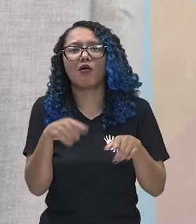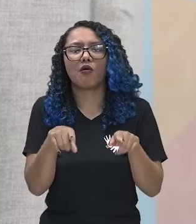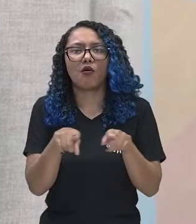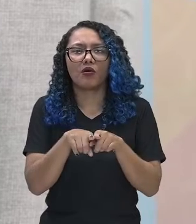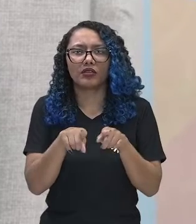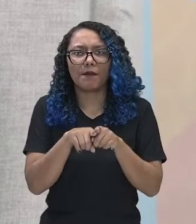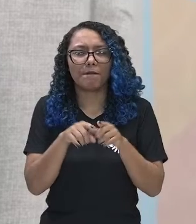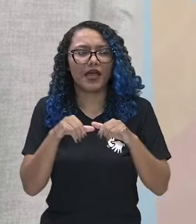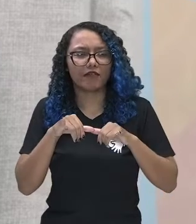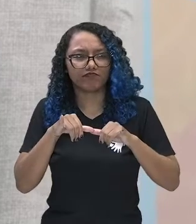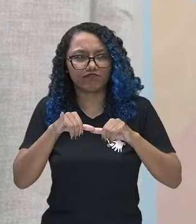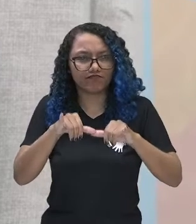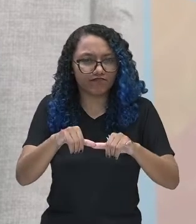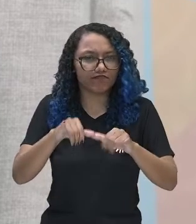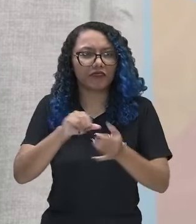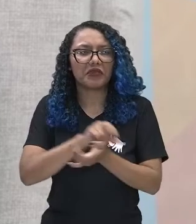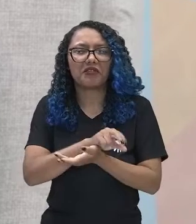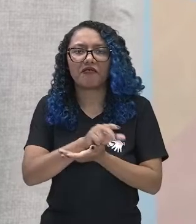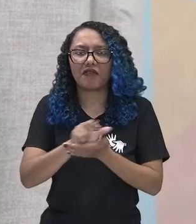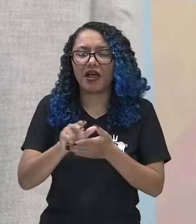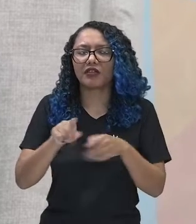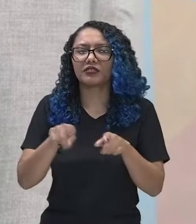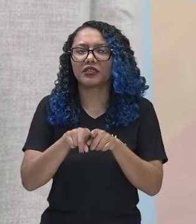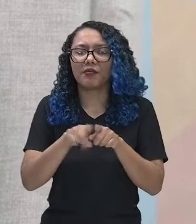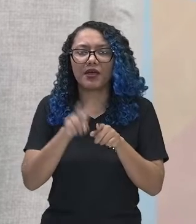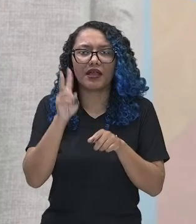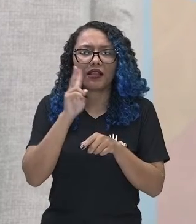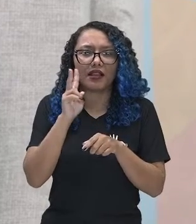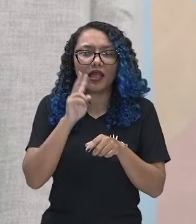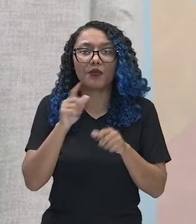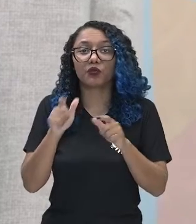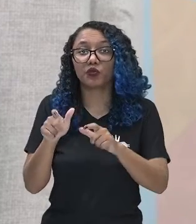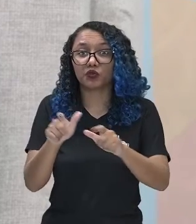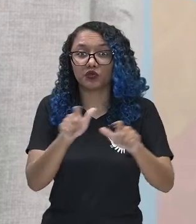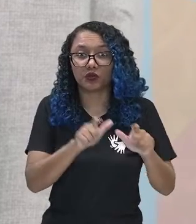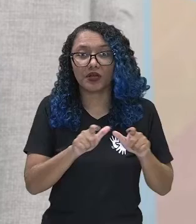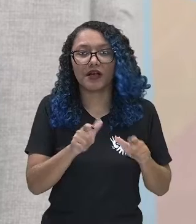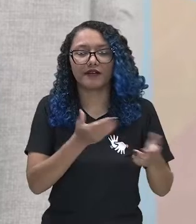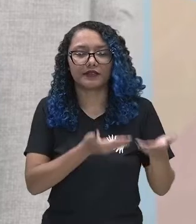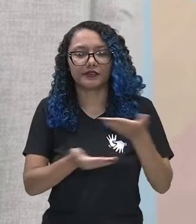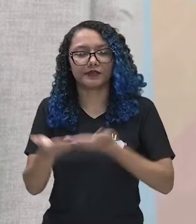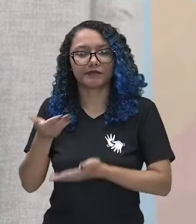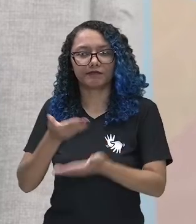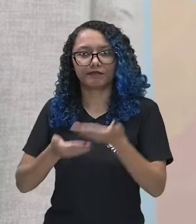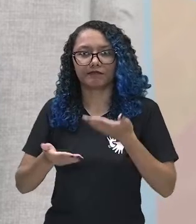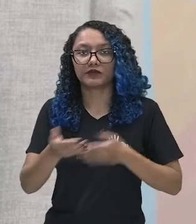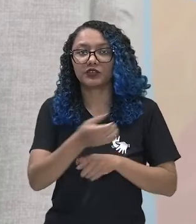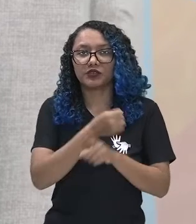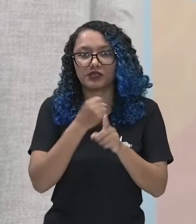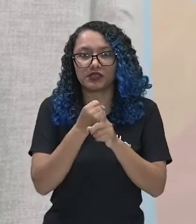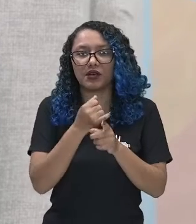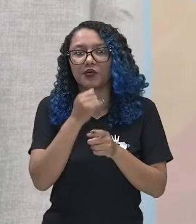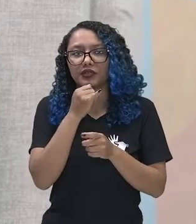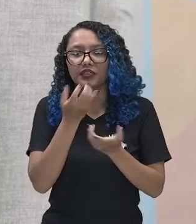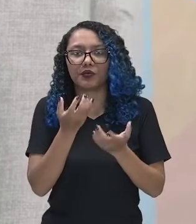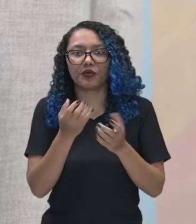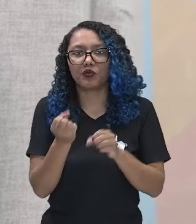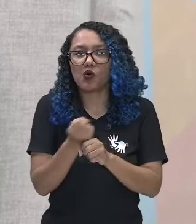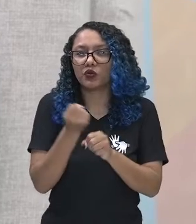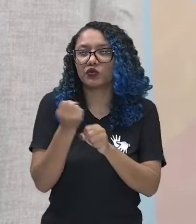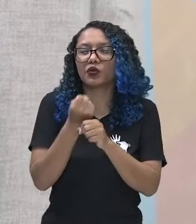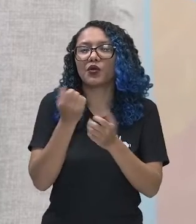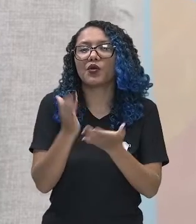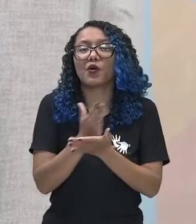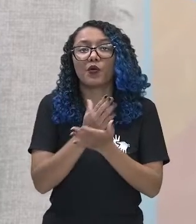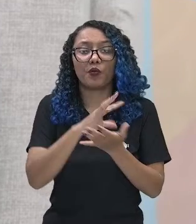supermercado. Também tenho muita lembrança dos espaços sociais do bairro. Por exemplo, foram criadas com o tempo